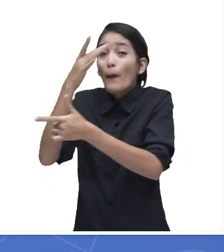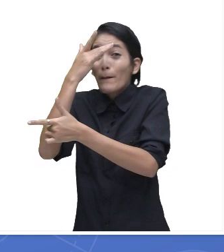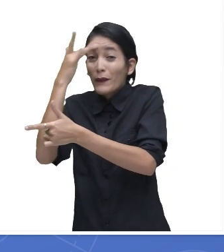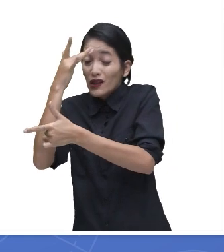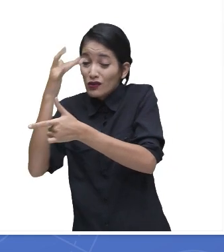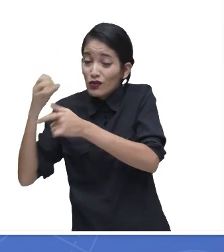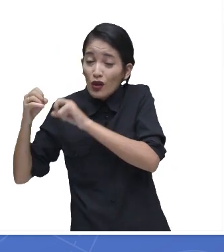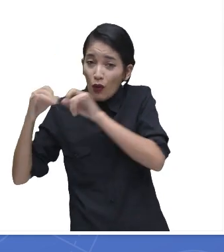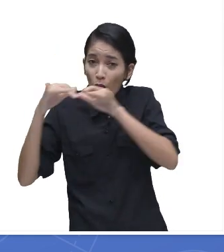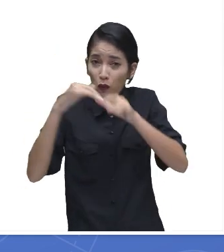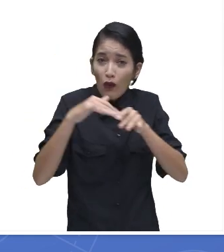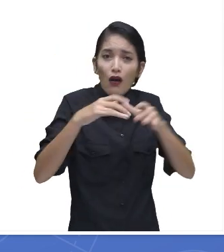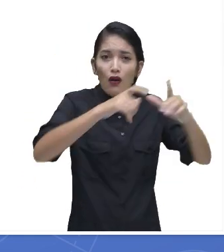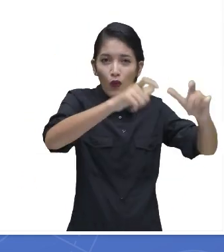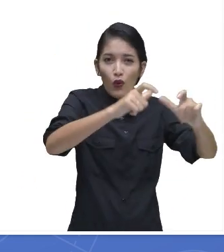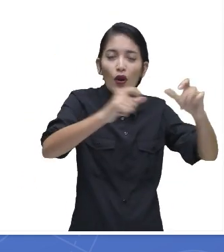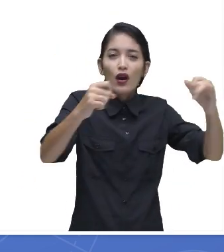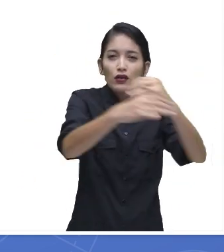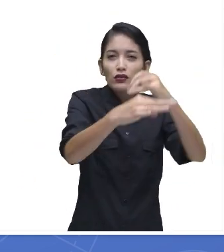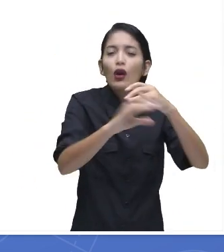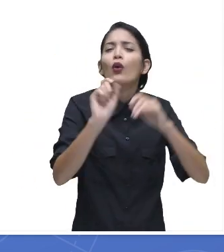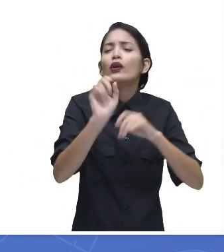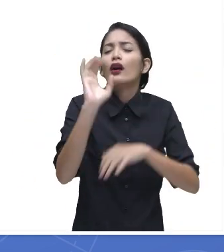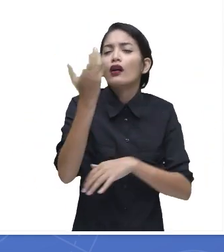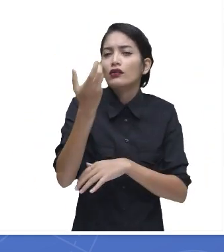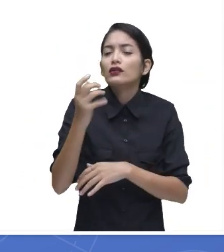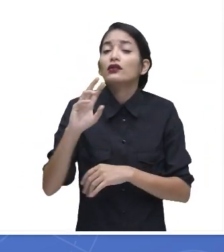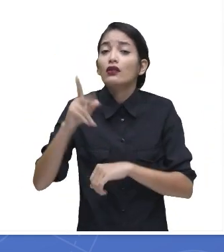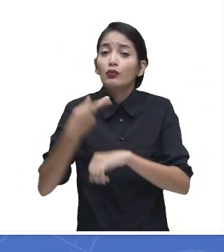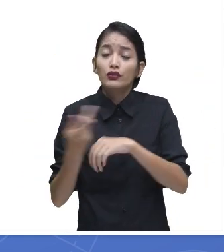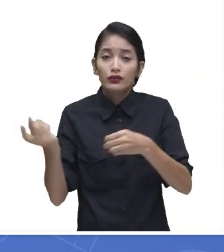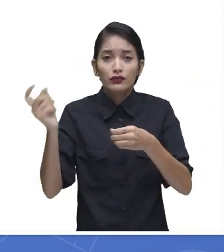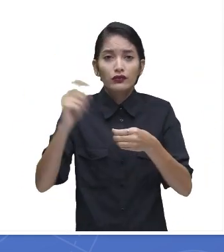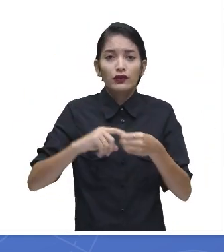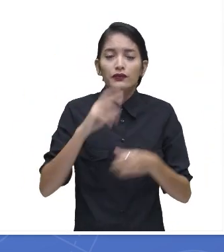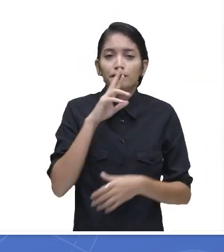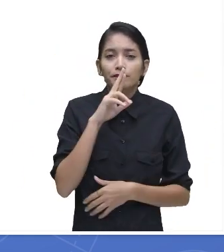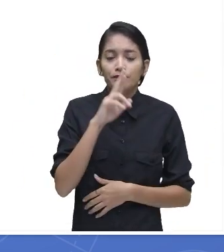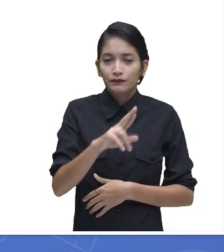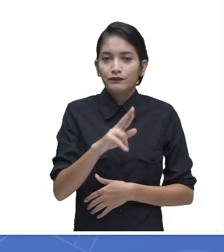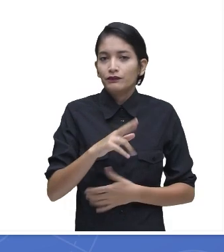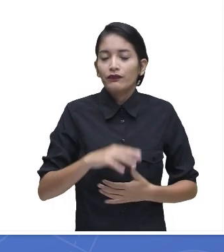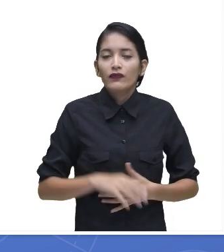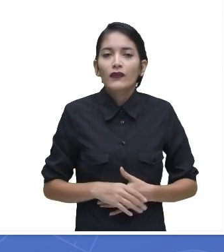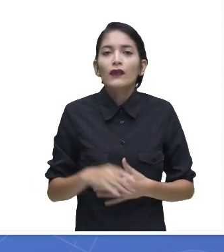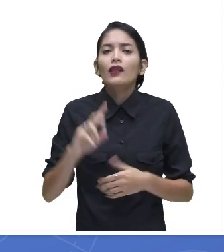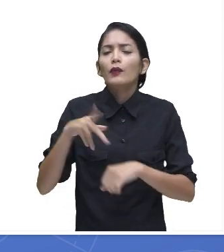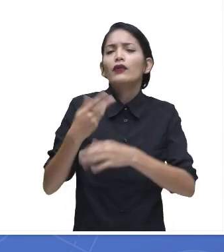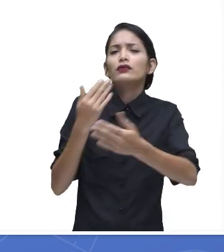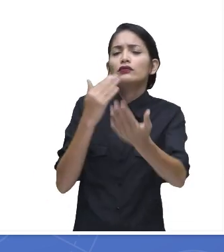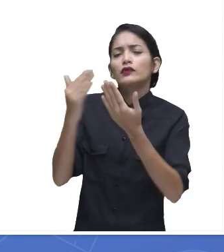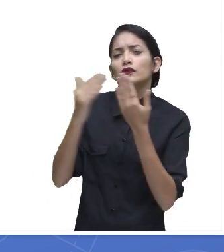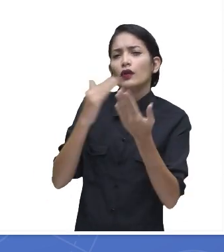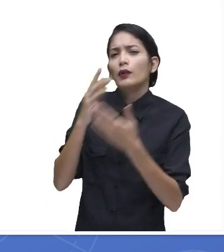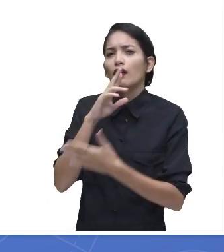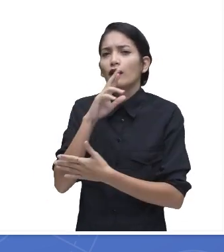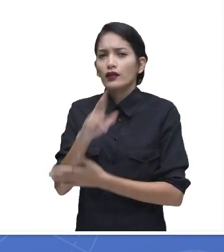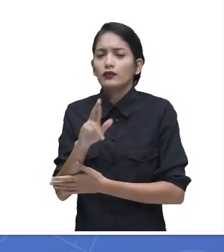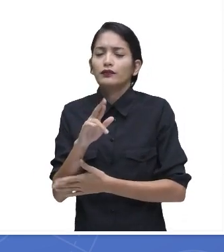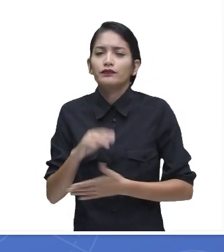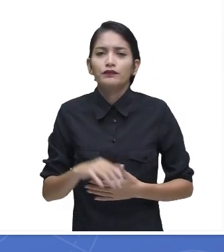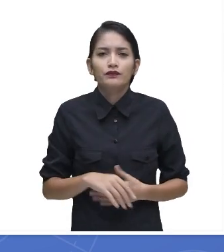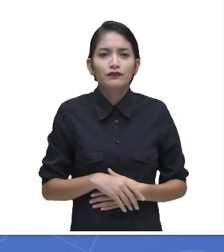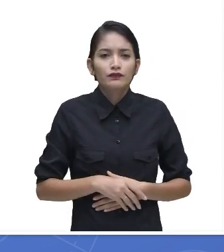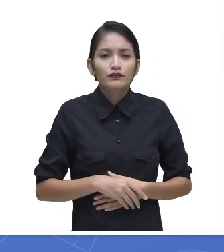morando em áreas muito urbanizadas. Bom, daqui a pouco a gente volta. Respondam aí, que a gente vai comparar as respostas de vocês com o gabarito daqui a pouco.